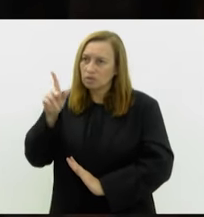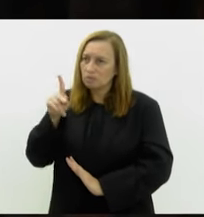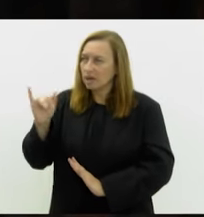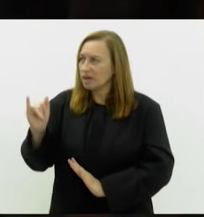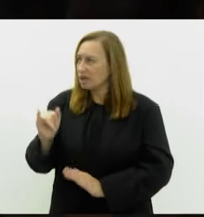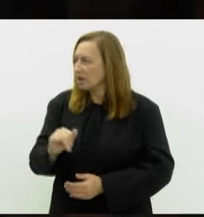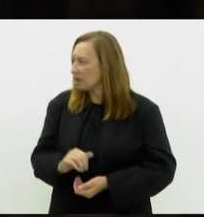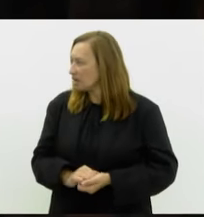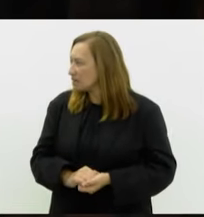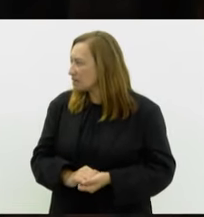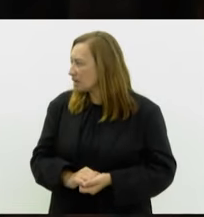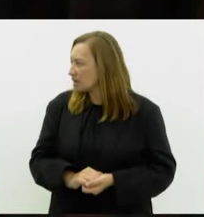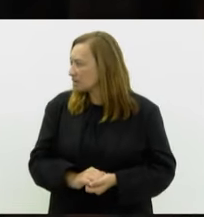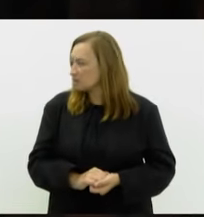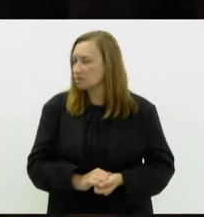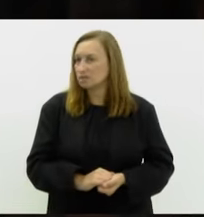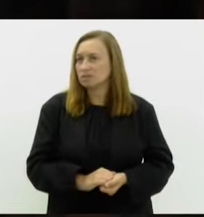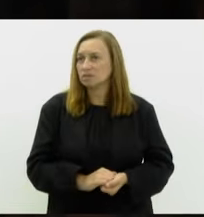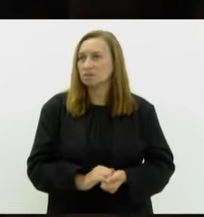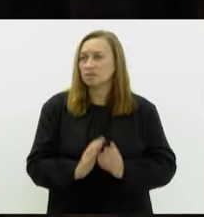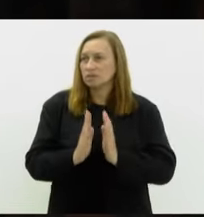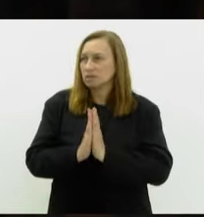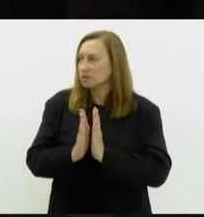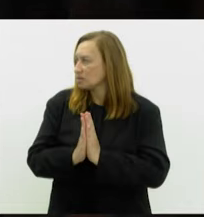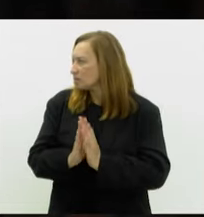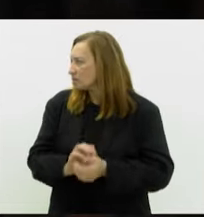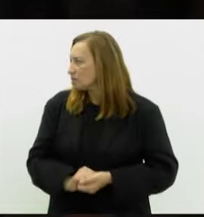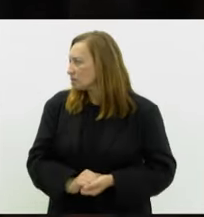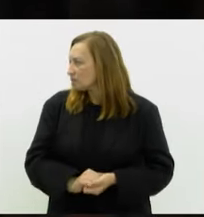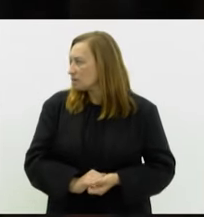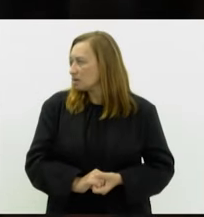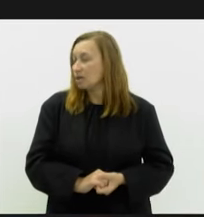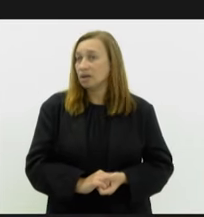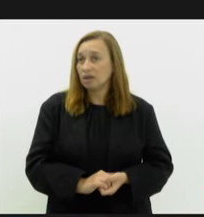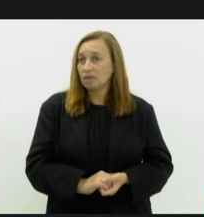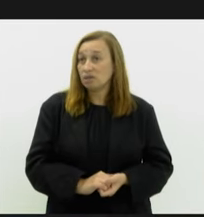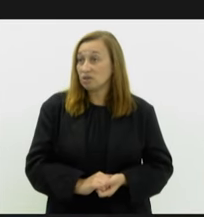Pai. Conte com as nossas orações. Deputado Carlos Macedo.